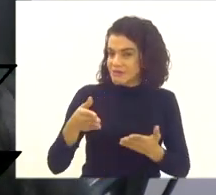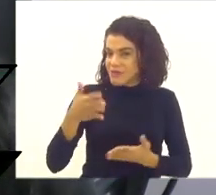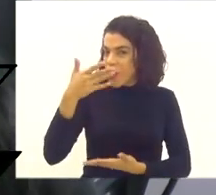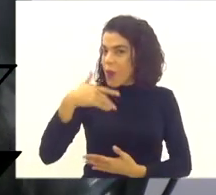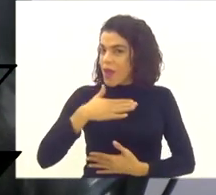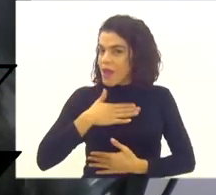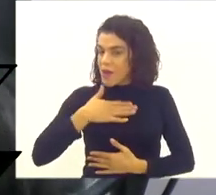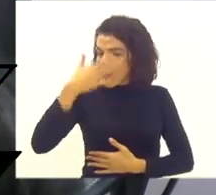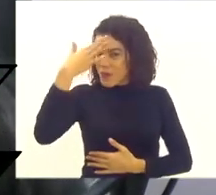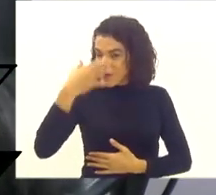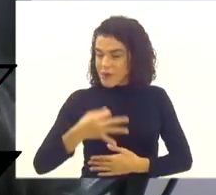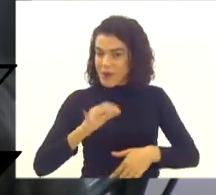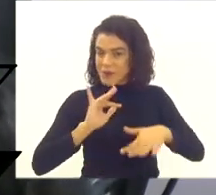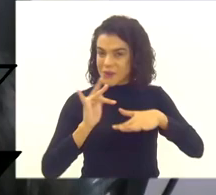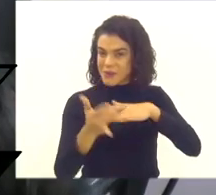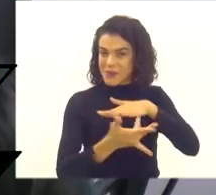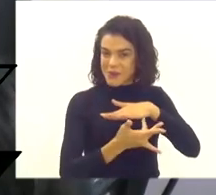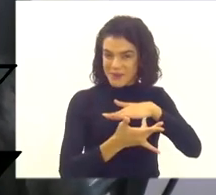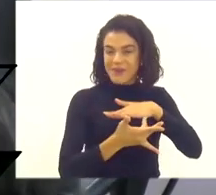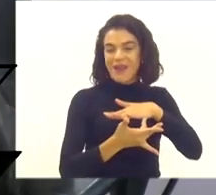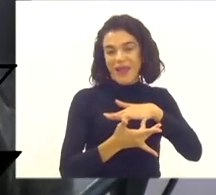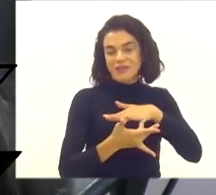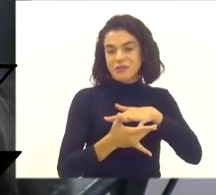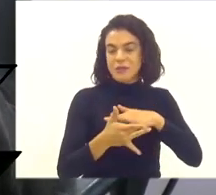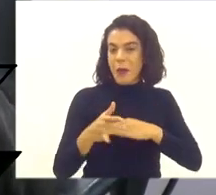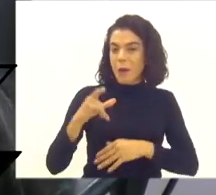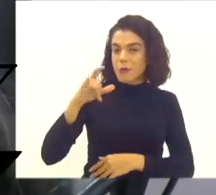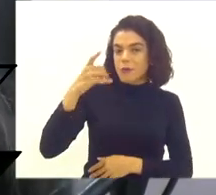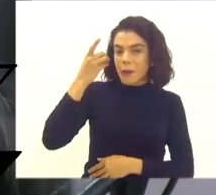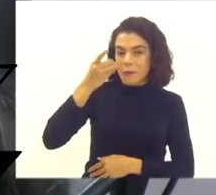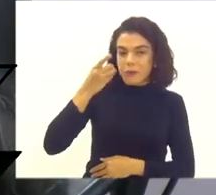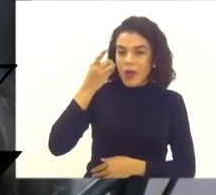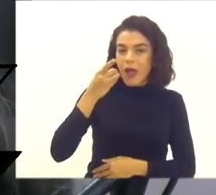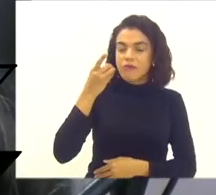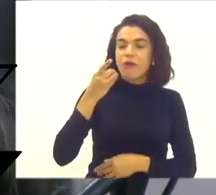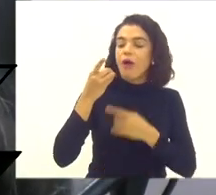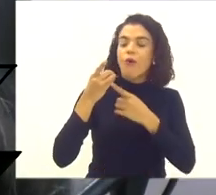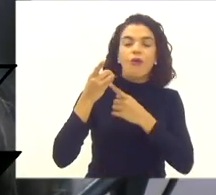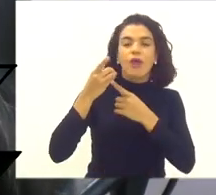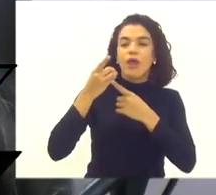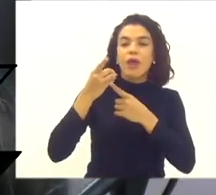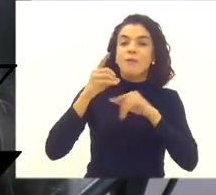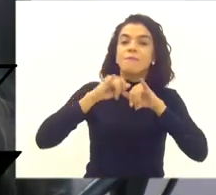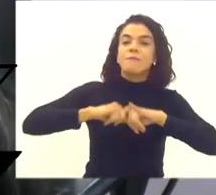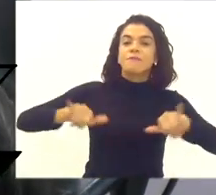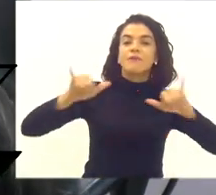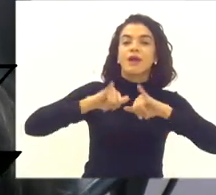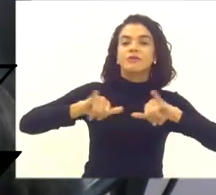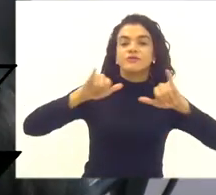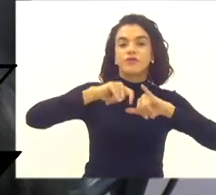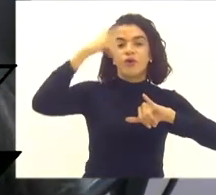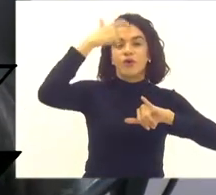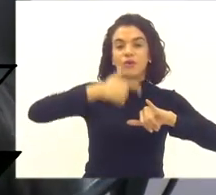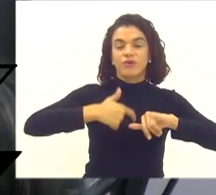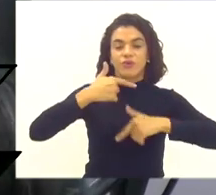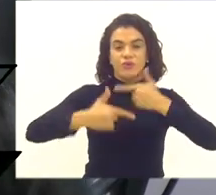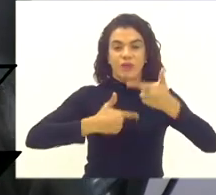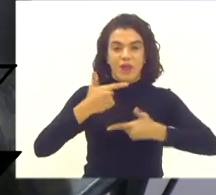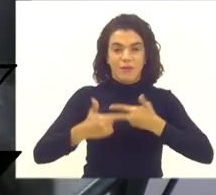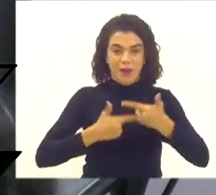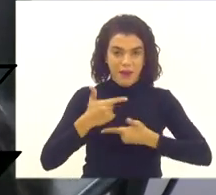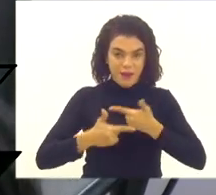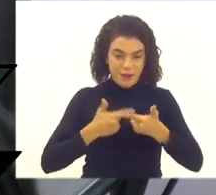entendo que a página do parlamentar ela tem que ser uma página para divulgação do seu mandato